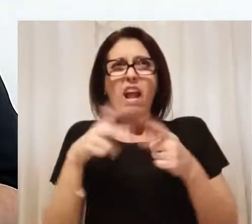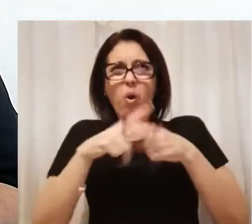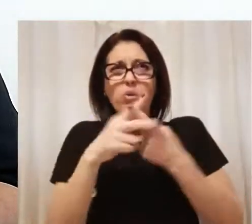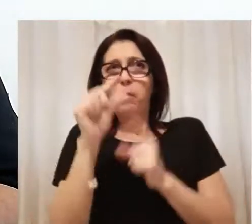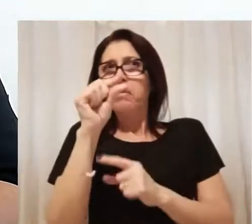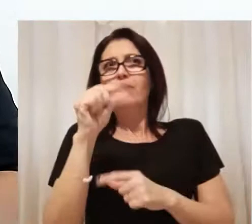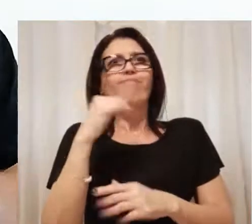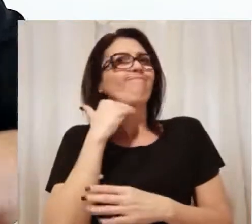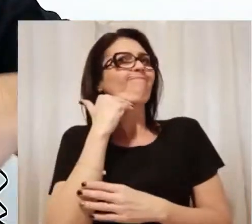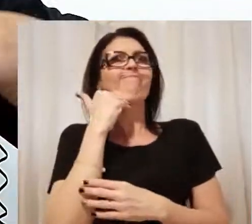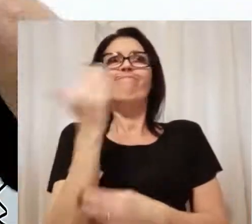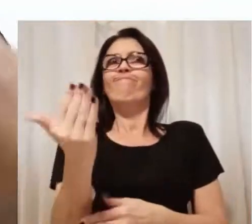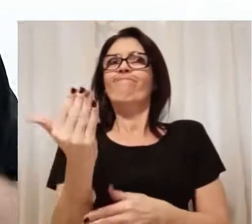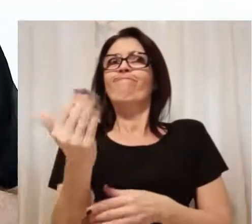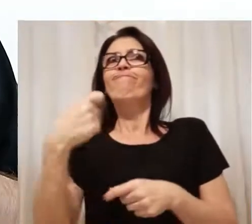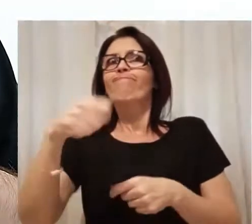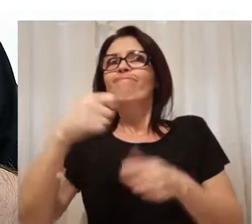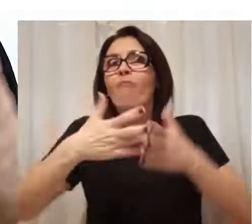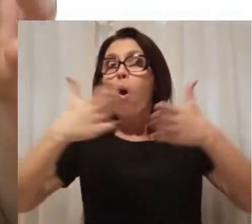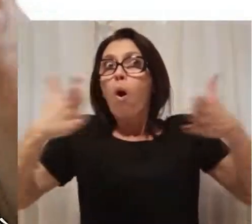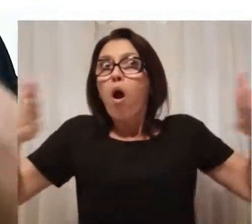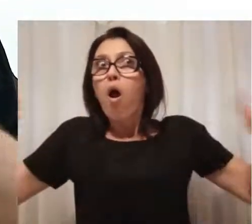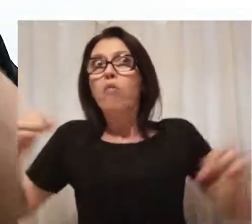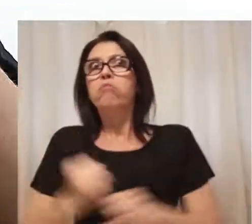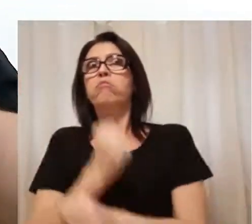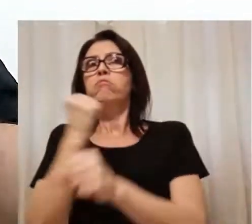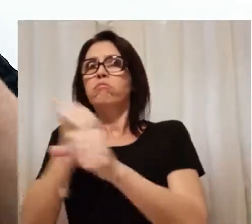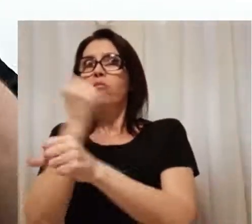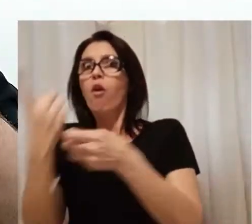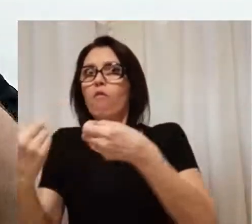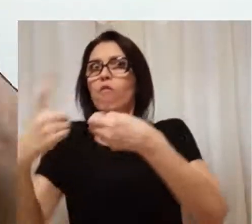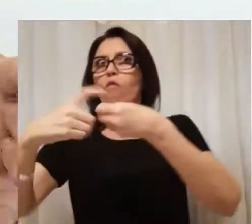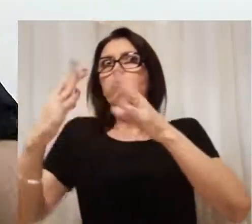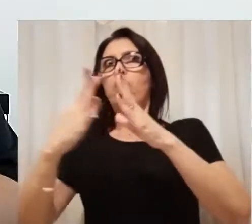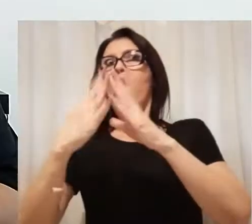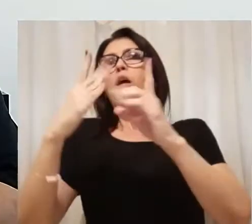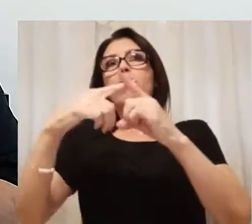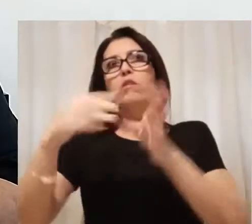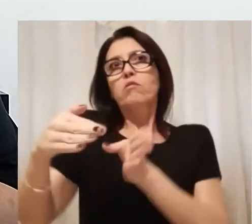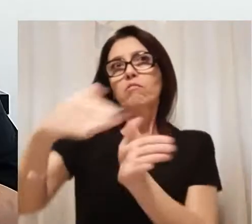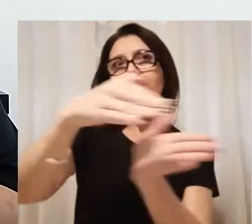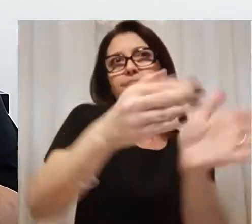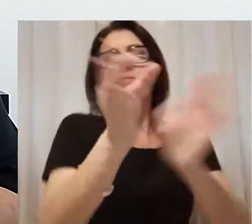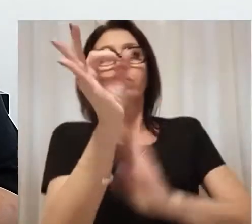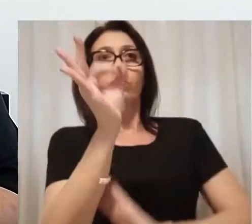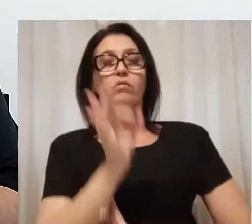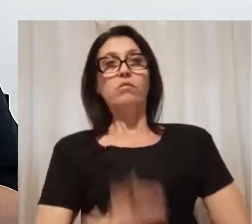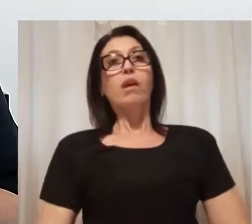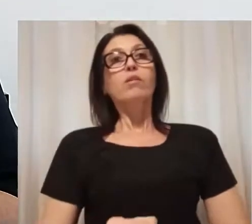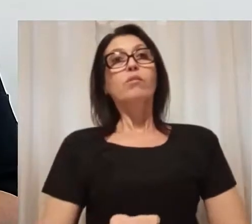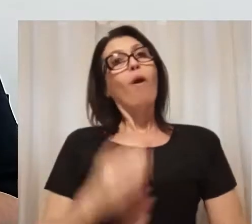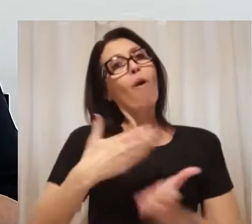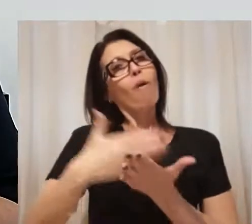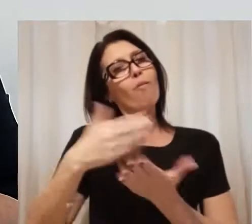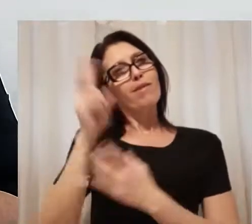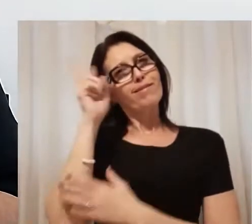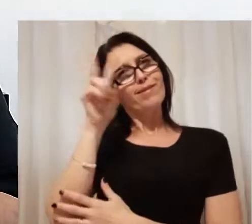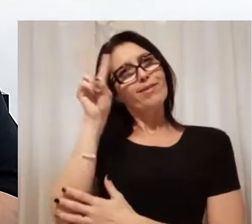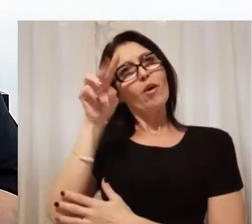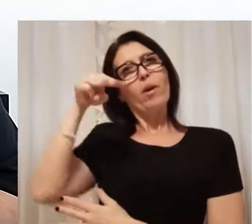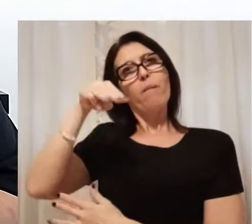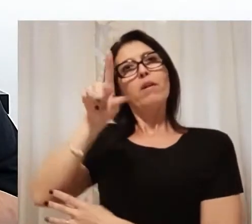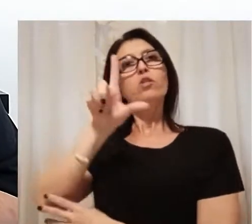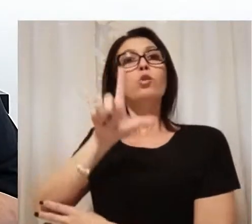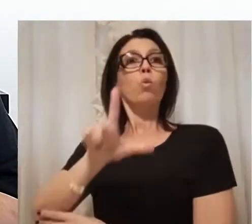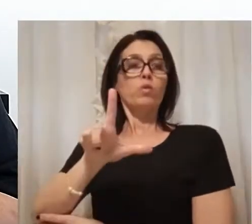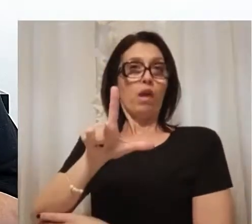concertinho, era preciso uma grande reforma para as coisas voltarem a ser aquilo que precisavam ser. E aí entra a